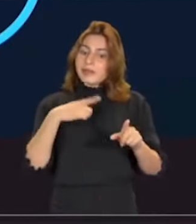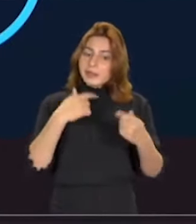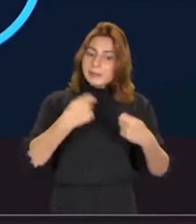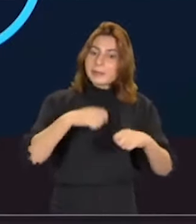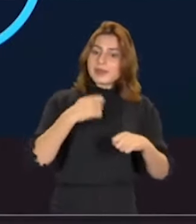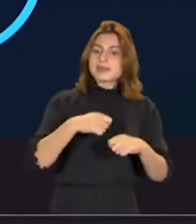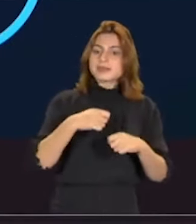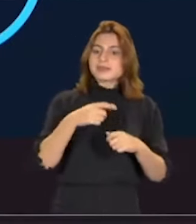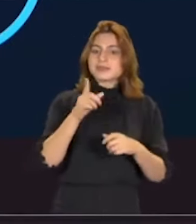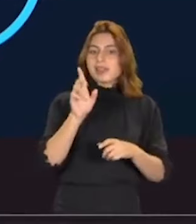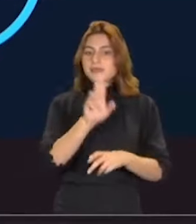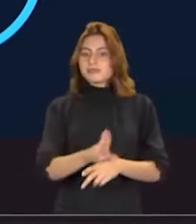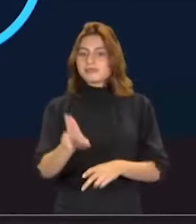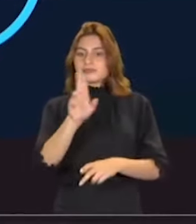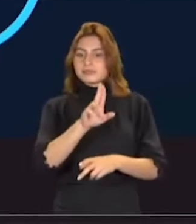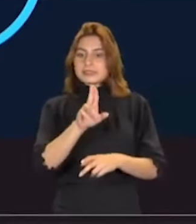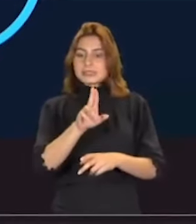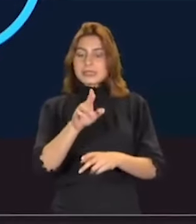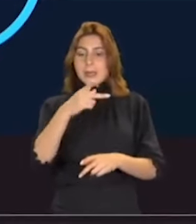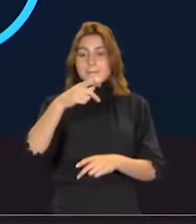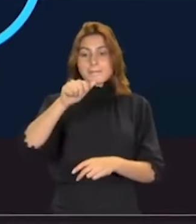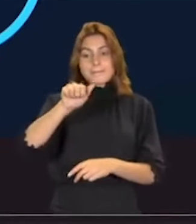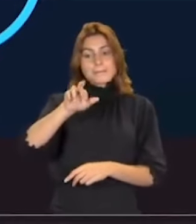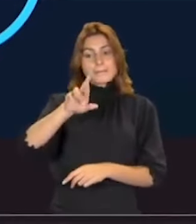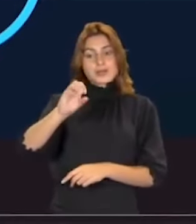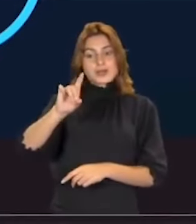isso. E quando ela é utilizada